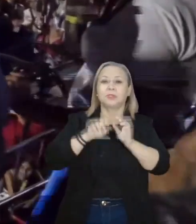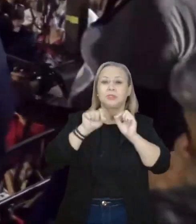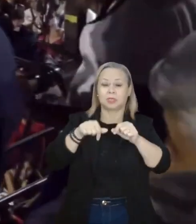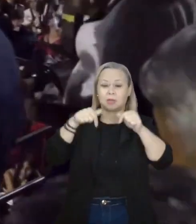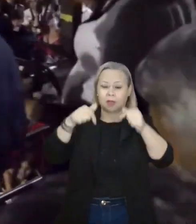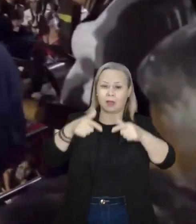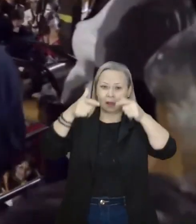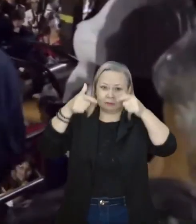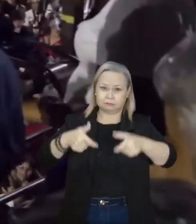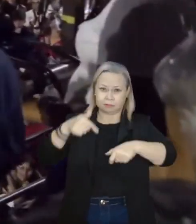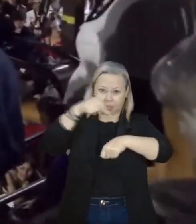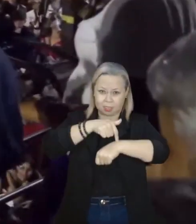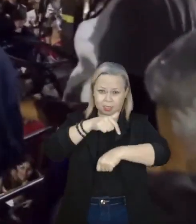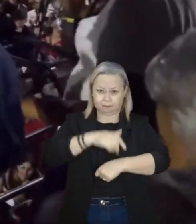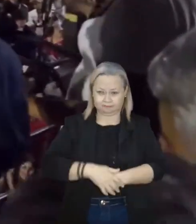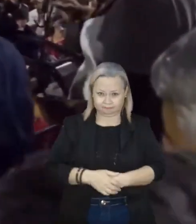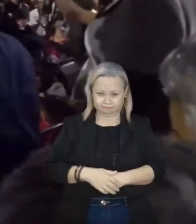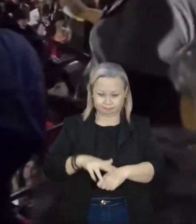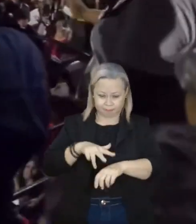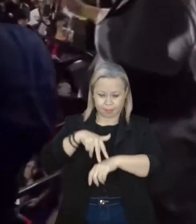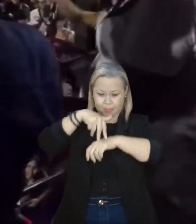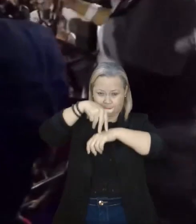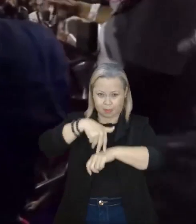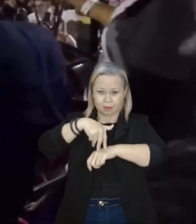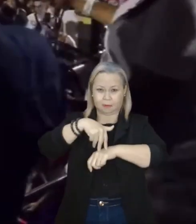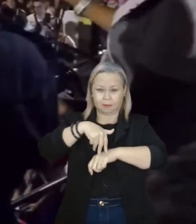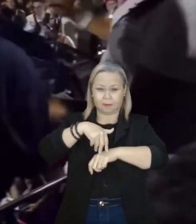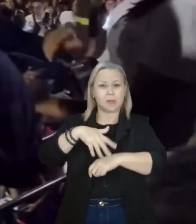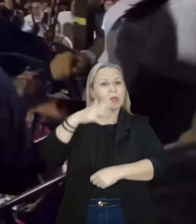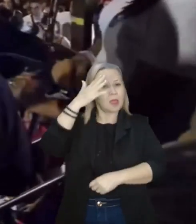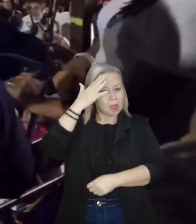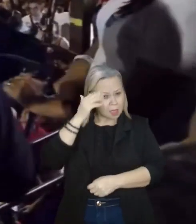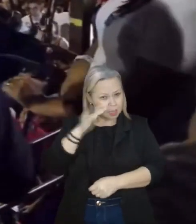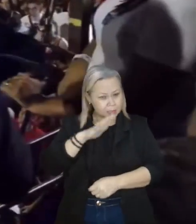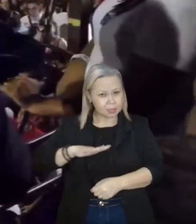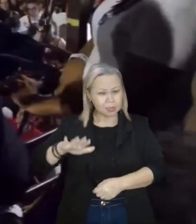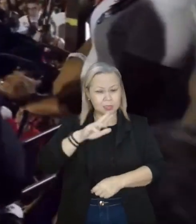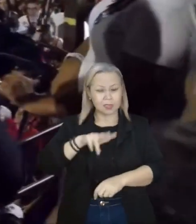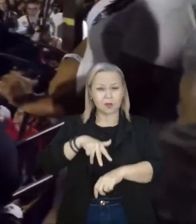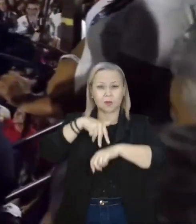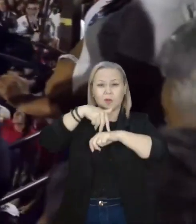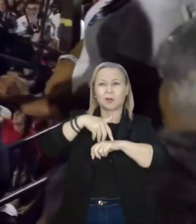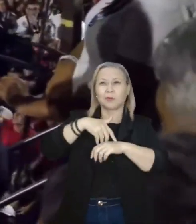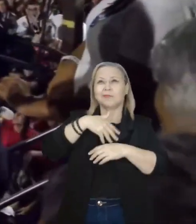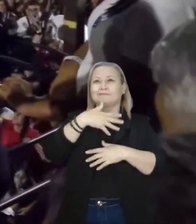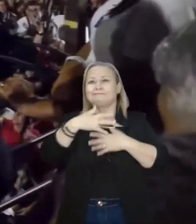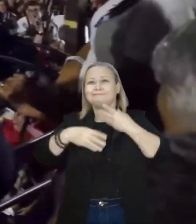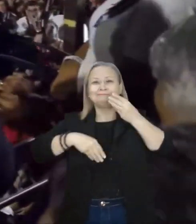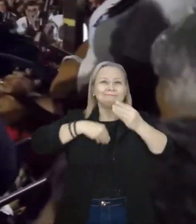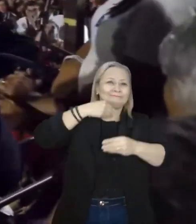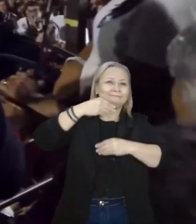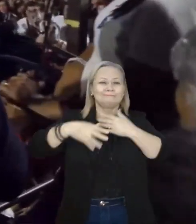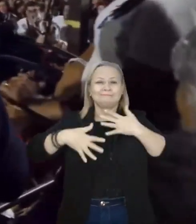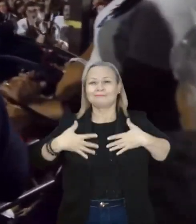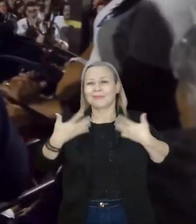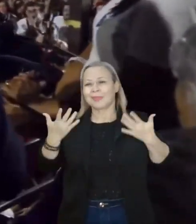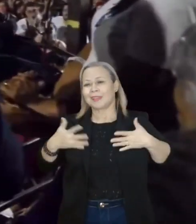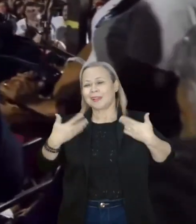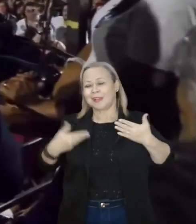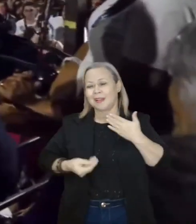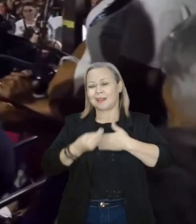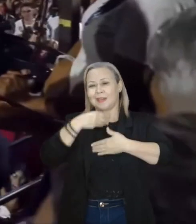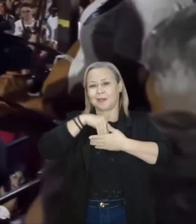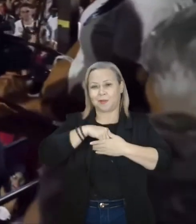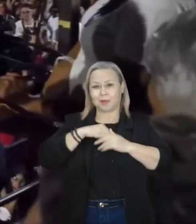nós chegamos. Vocês sabem que eu estou num misto de alegria por dentro, porque